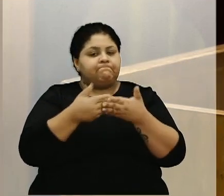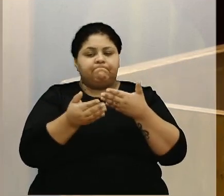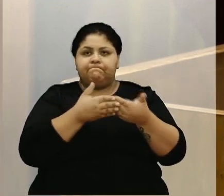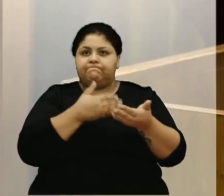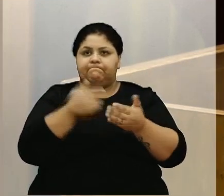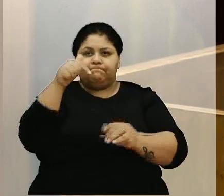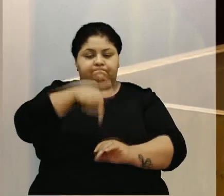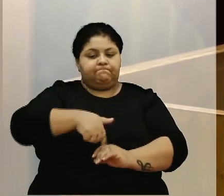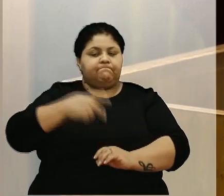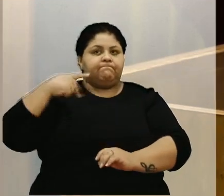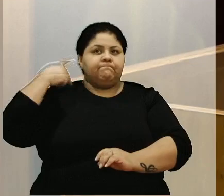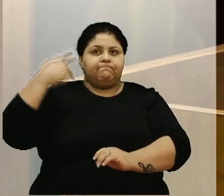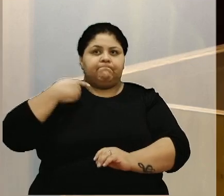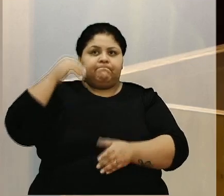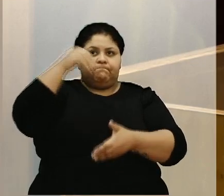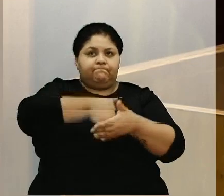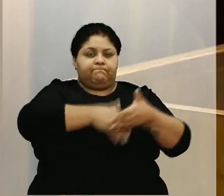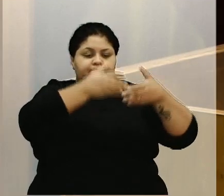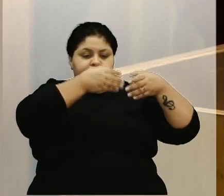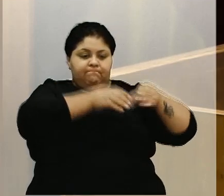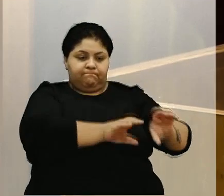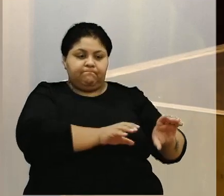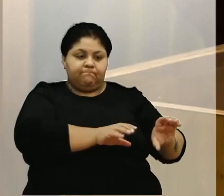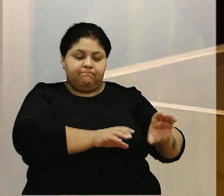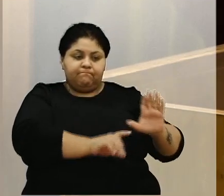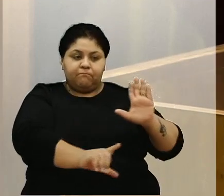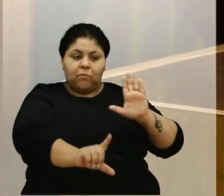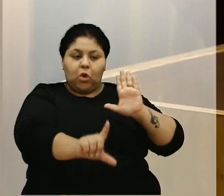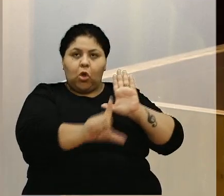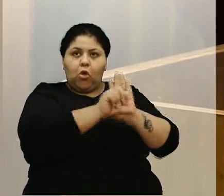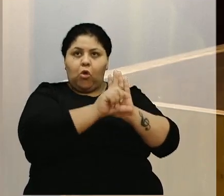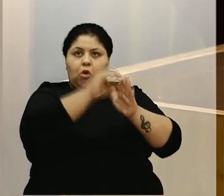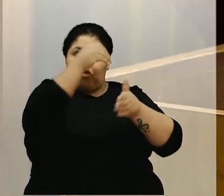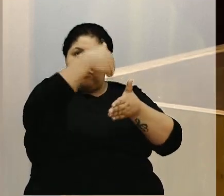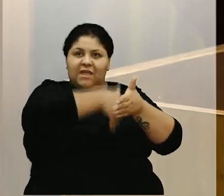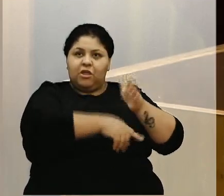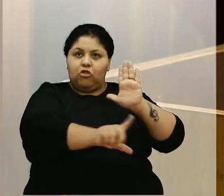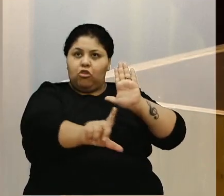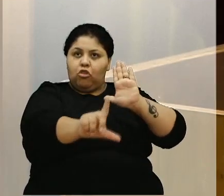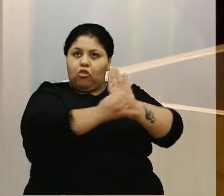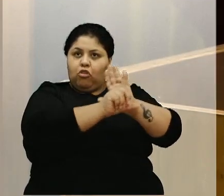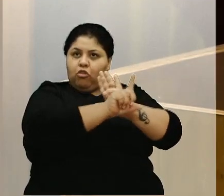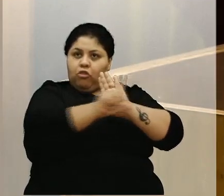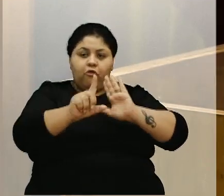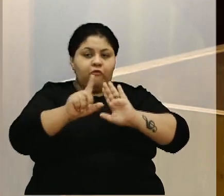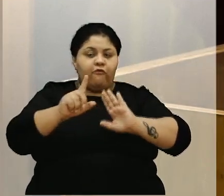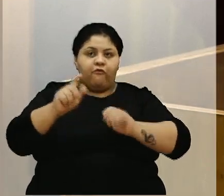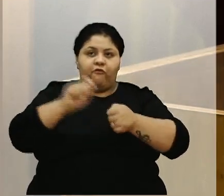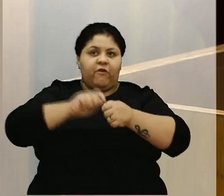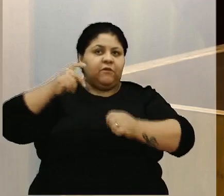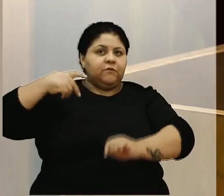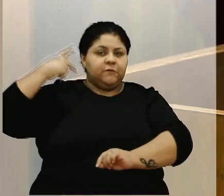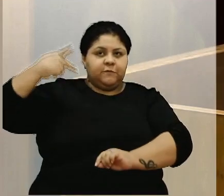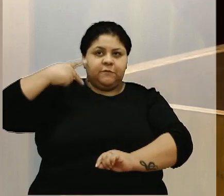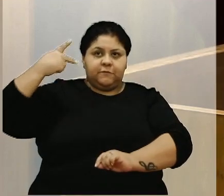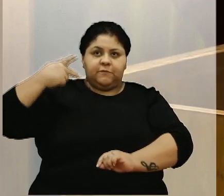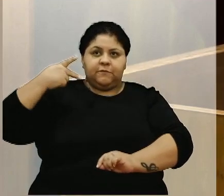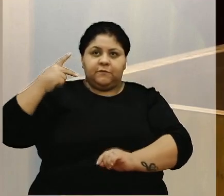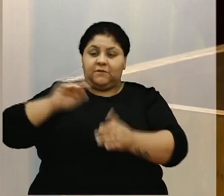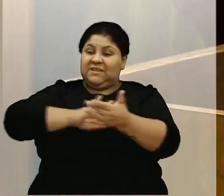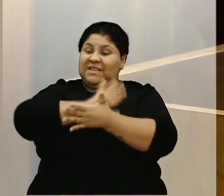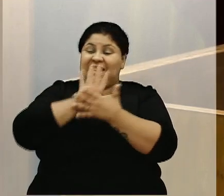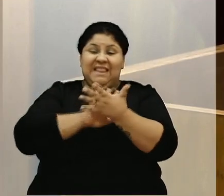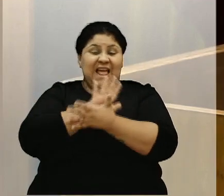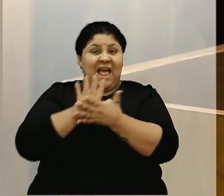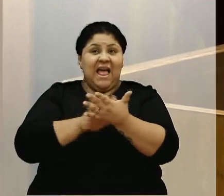este vereador vota contra. Voto dentro da legalidade e dentro da lei, não faço politicagem e não faço nada que